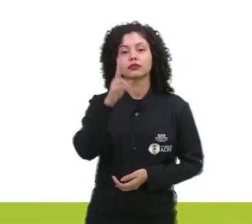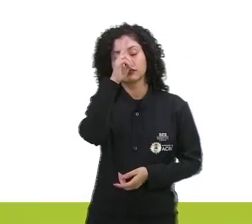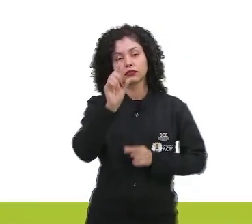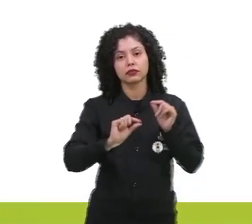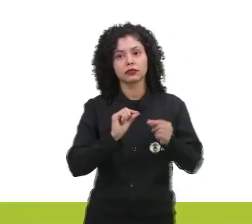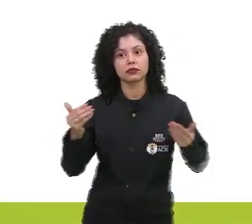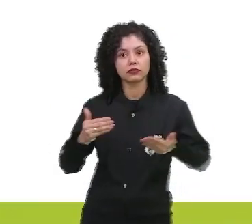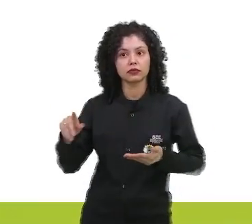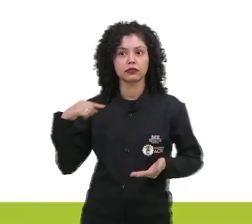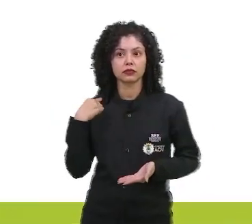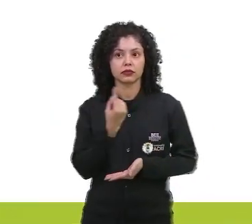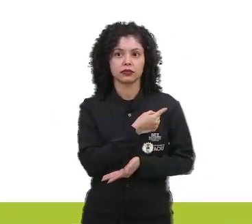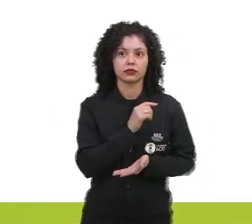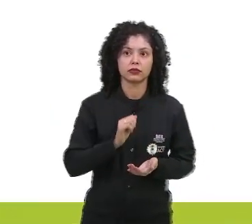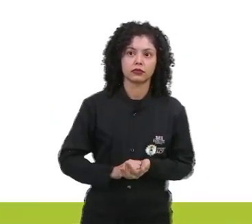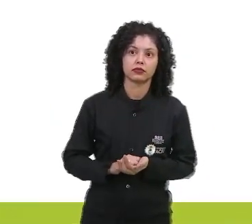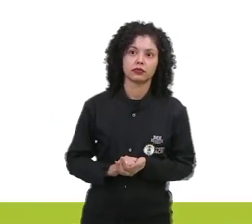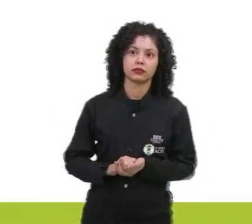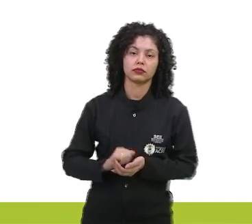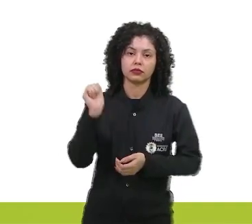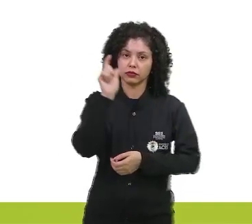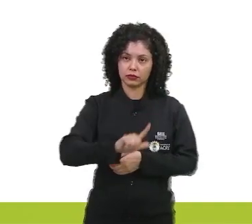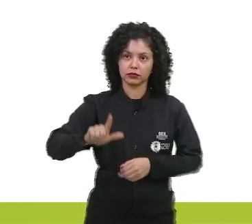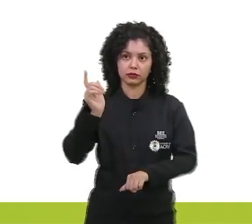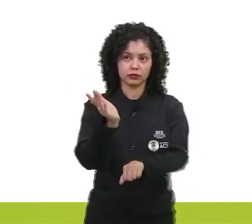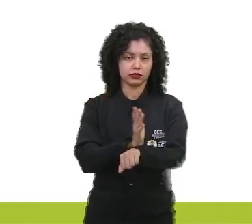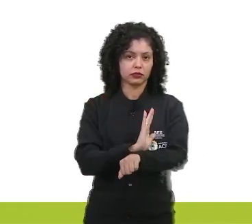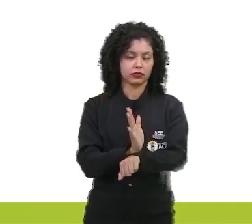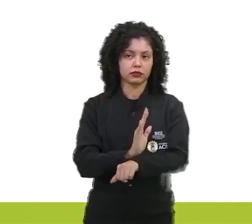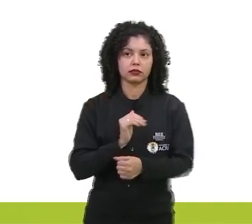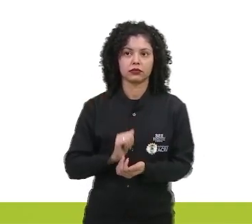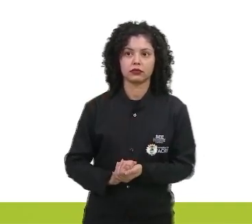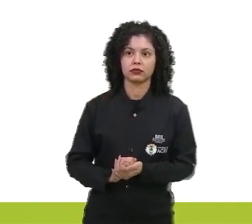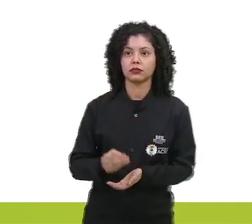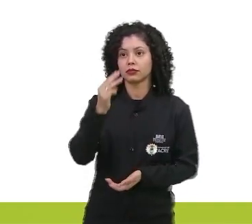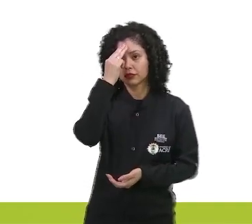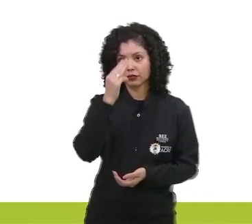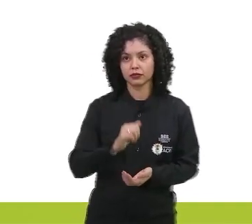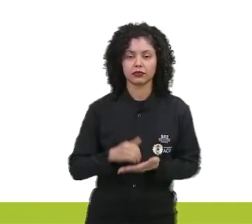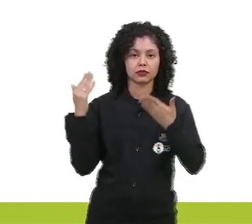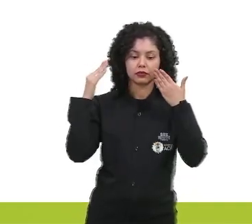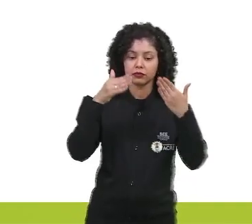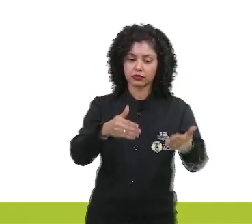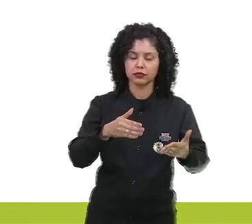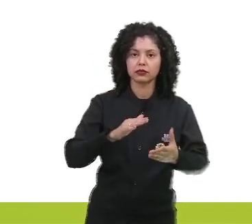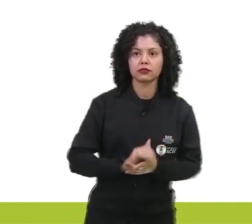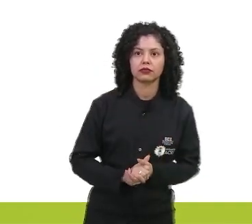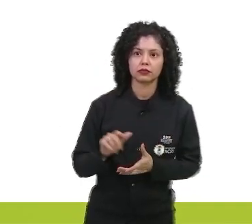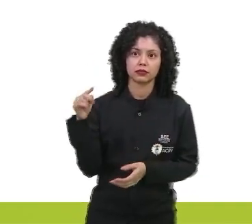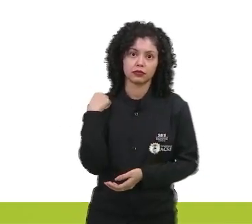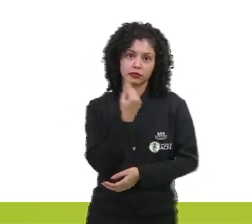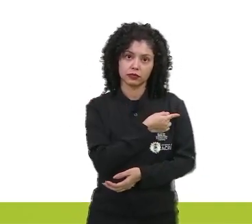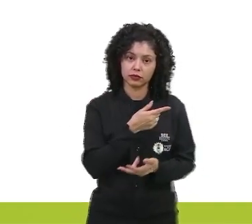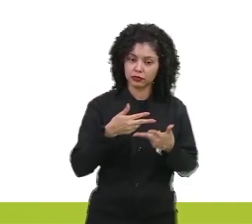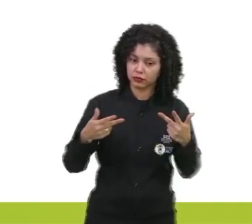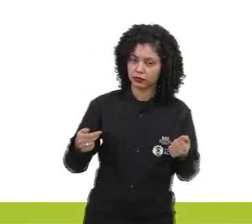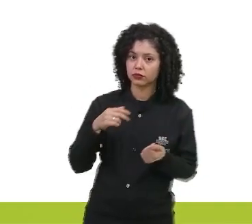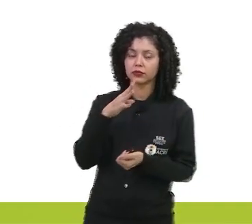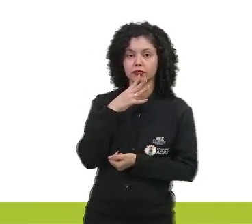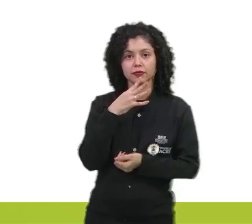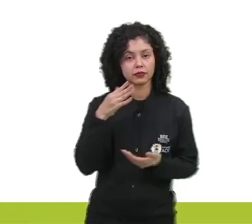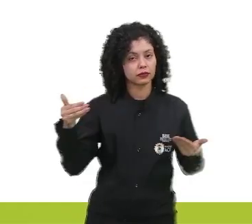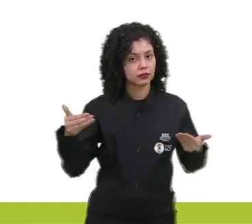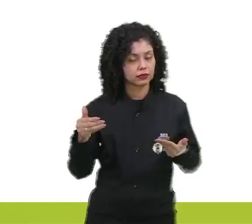Lembrando que hoje a gente está na Rota de Linguagens Literatura e Cinema, a memória em foco. E o nosso objeto de conhecimento de